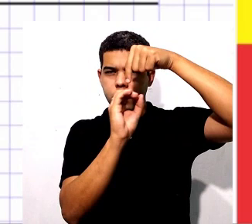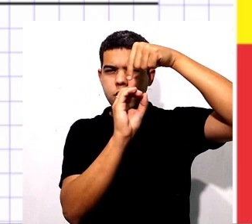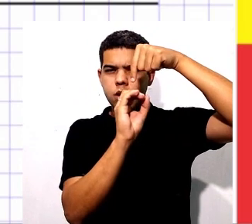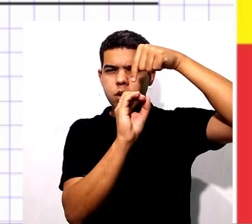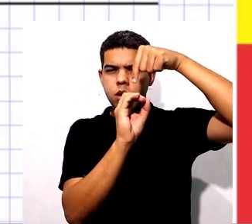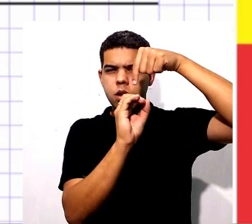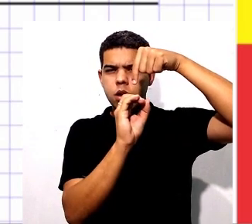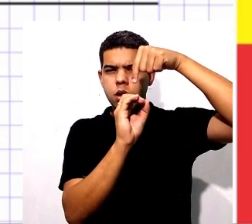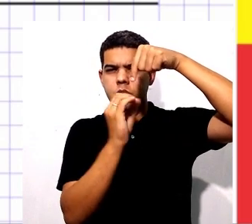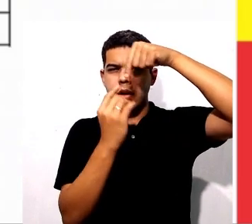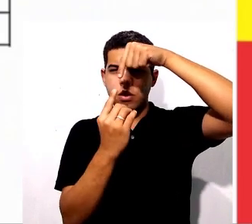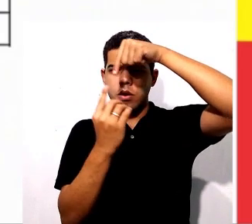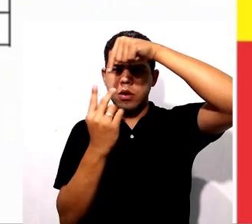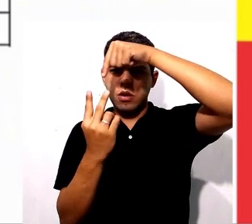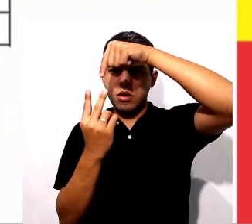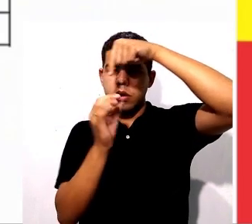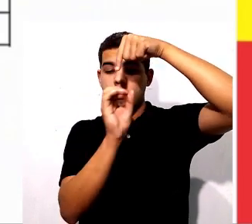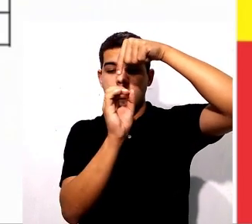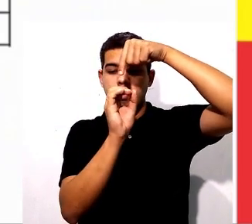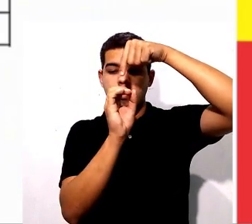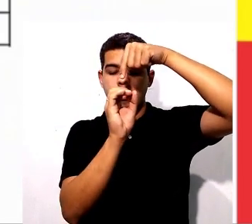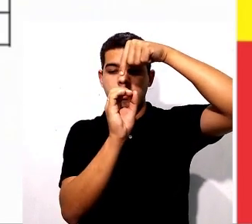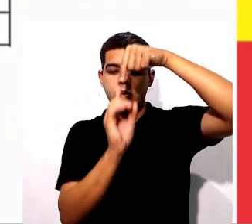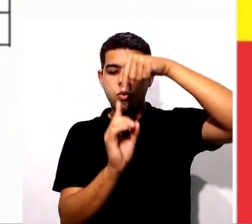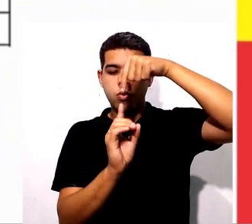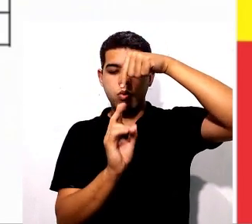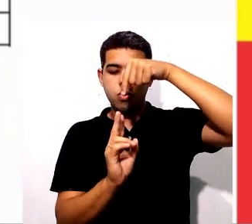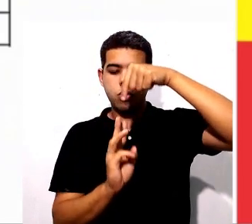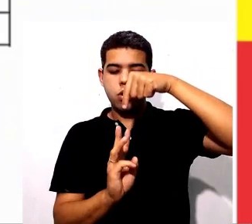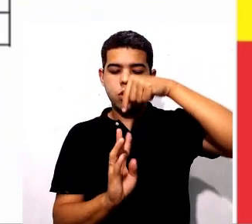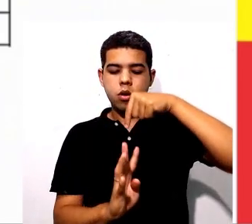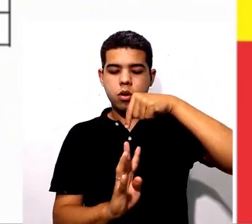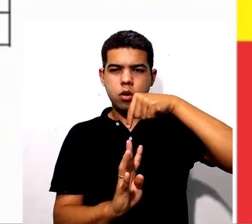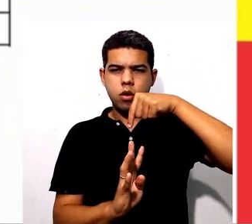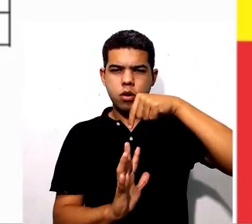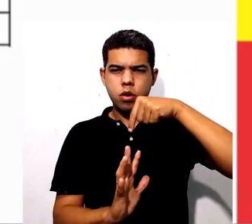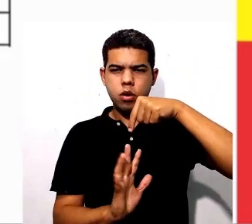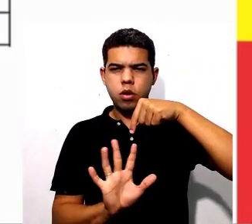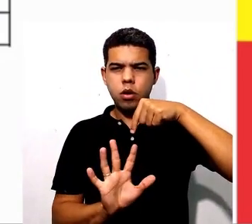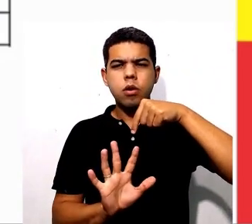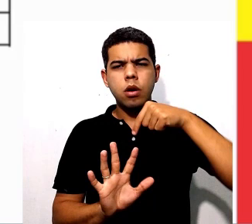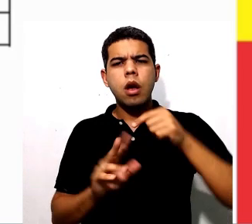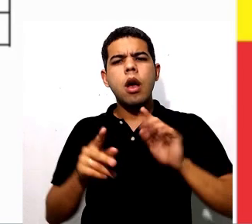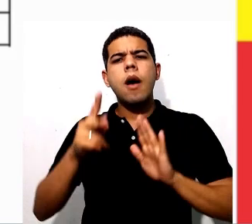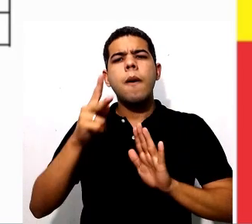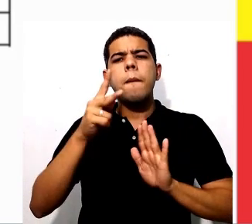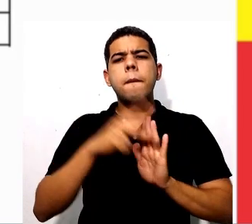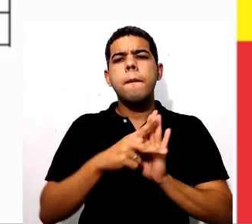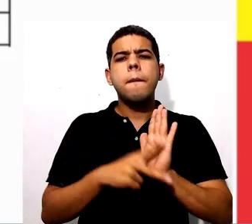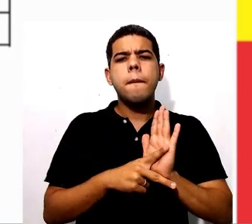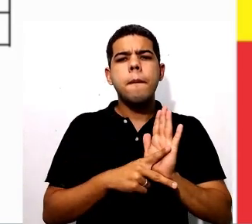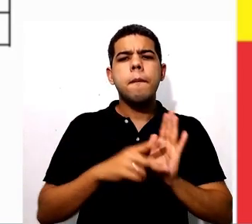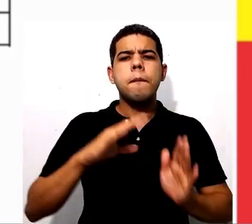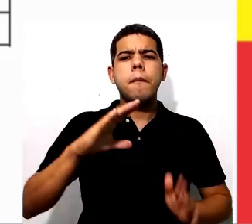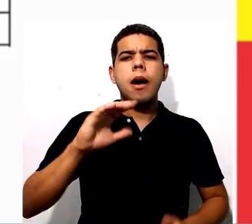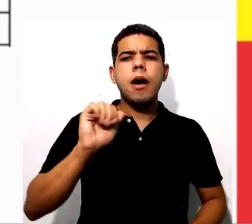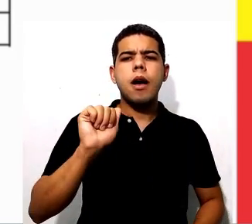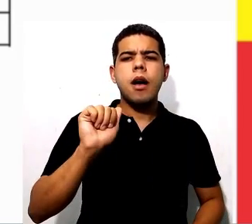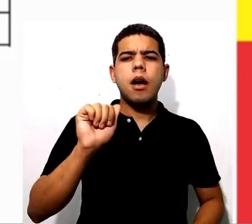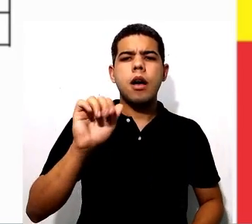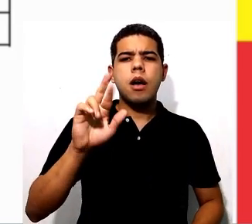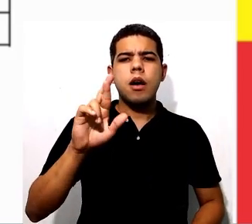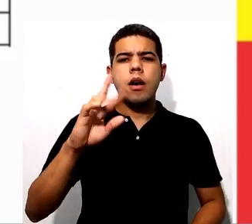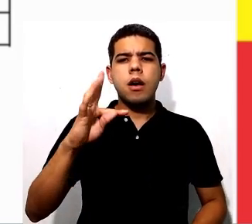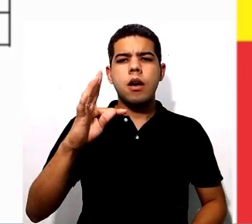colocar a figura aí. Como assim? Veja aí na tela, onde tem essa figura, ok? Veja agora